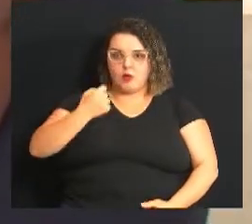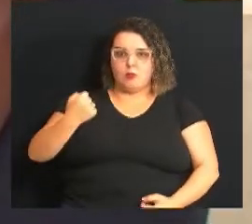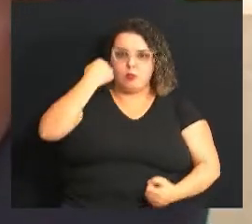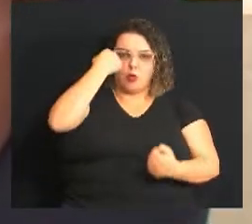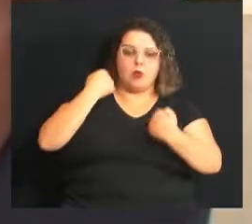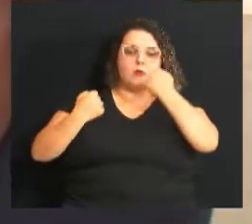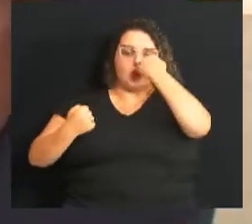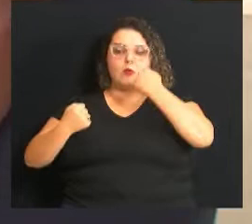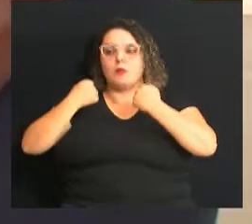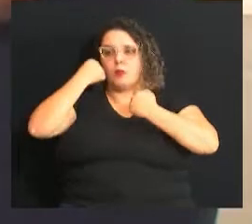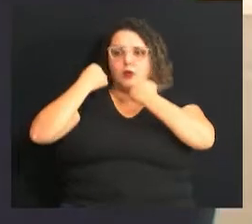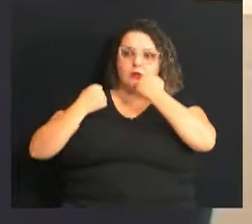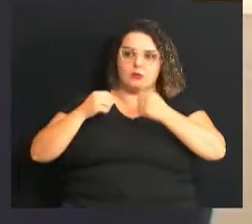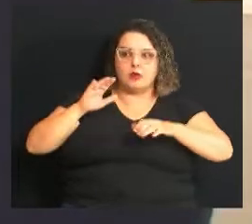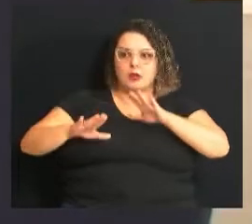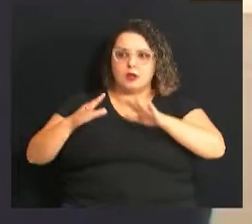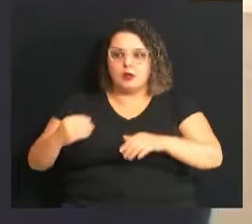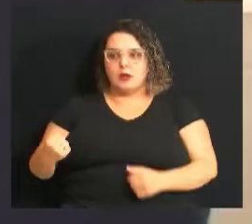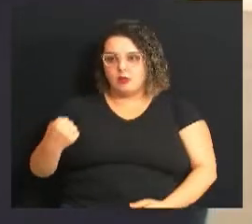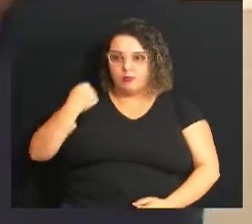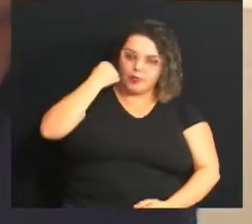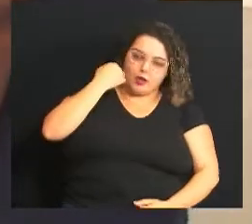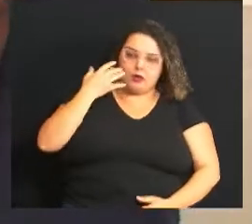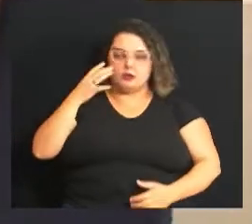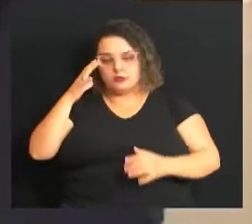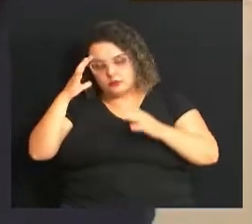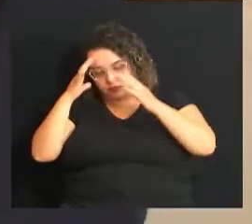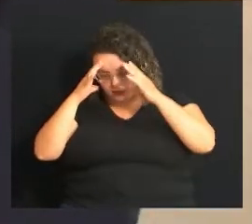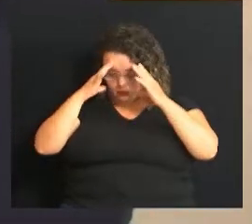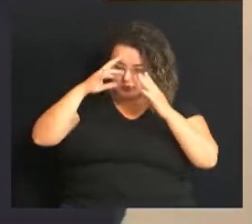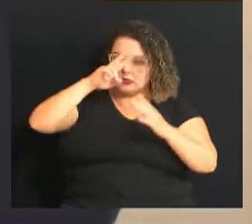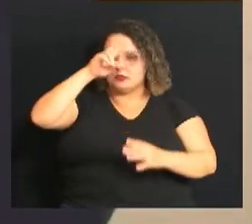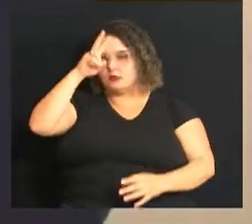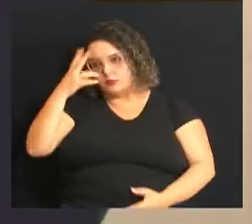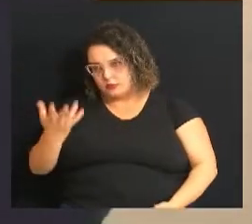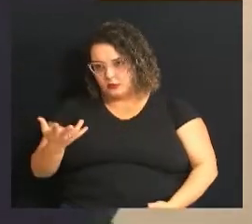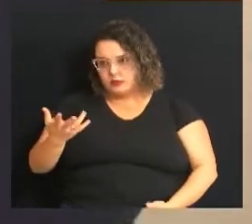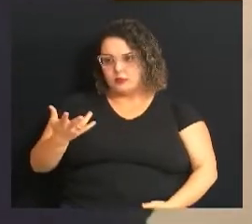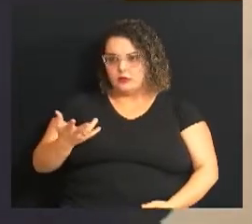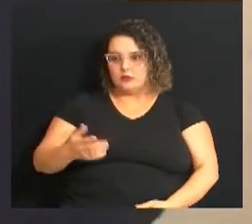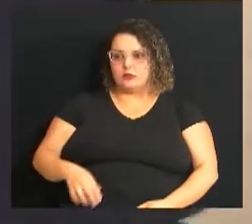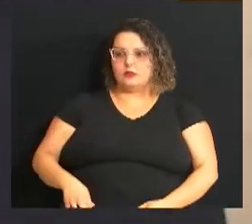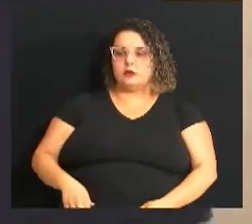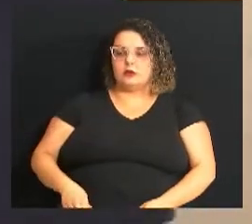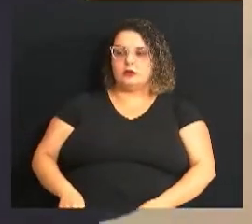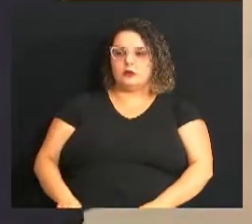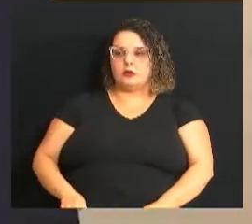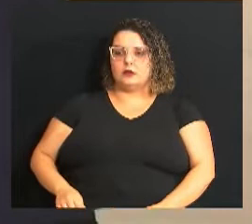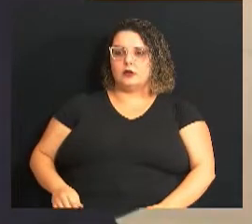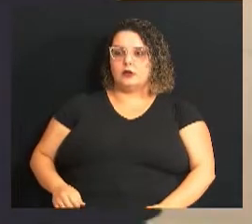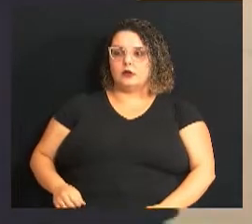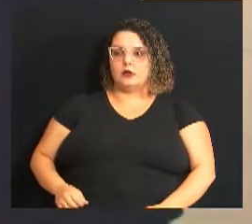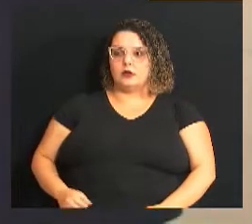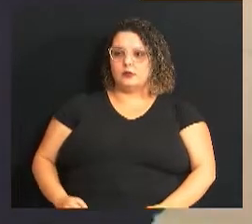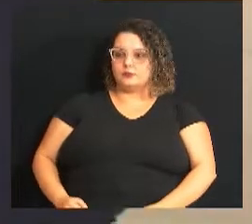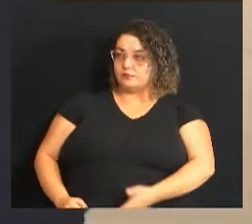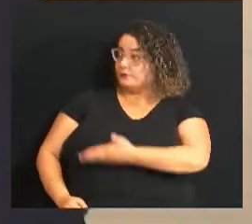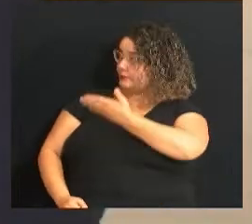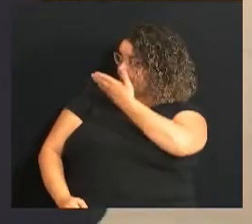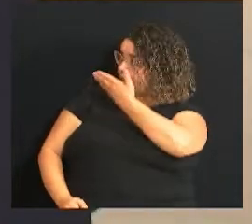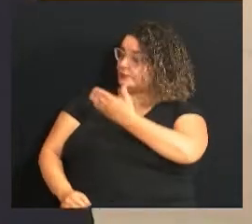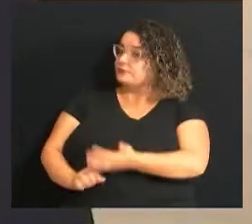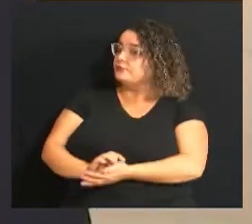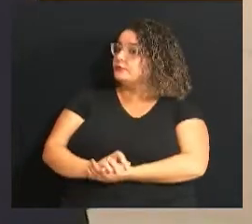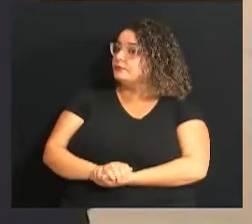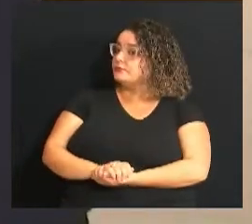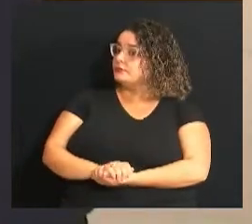pode, de repente, um golpe muito forte provocar, né, um desmaio, alguma coisa. Então, a gente ensina a pessoa a se proteger, ó. Você pode